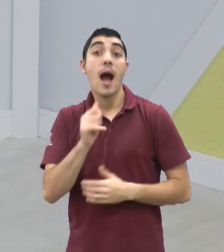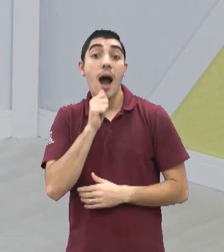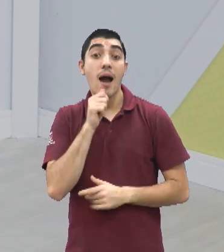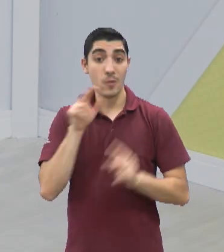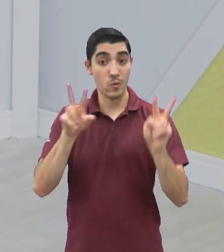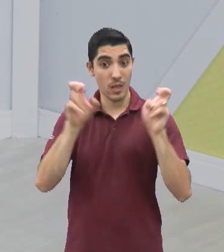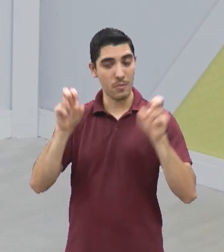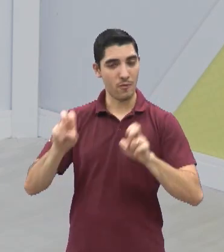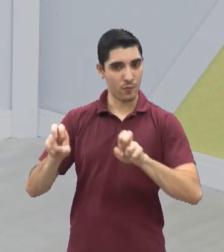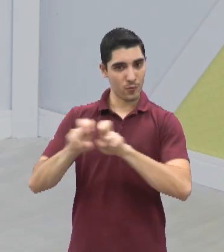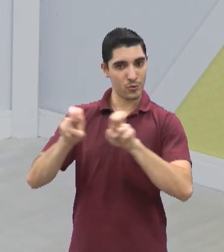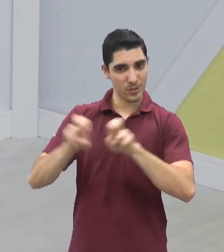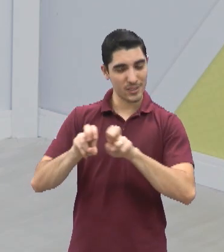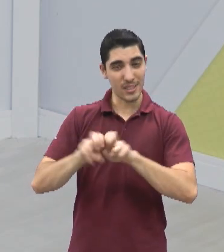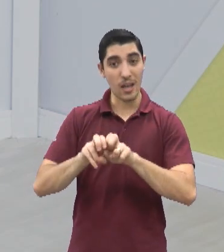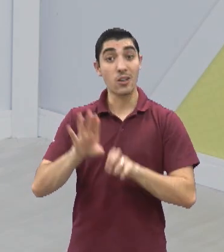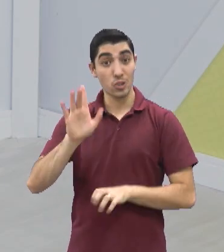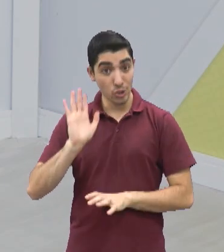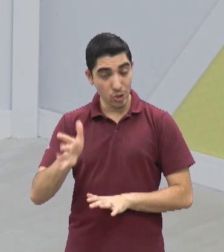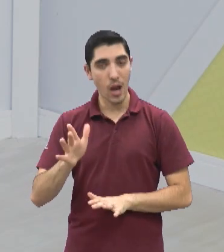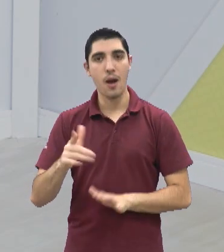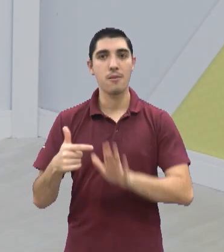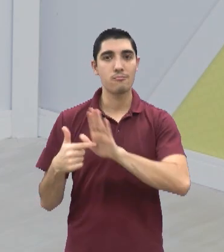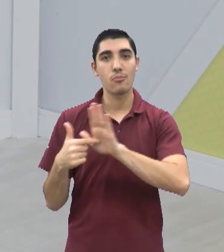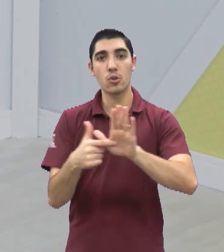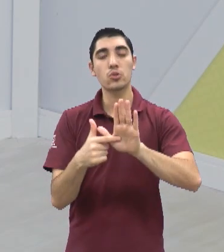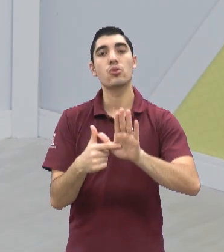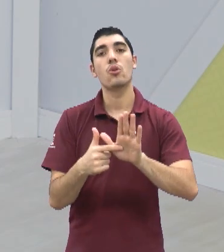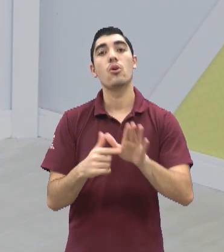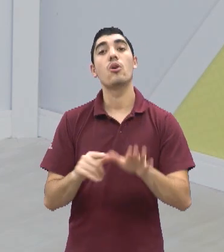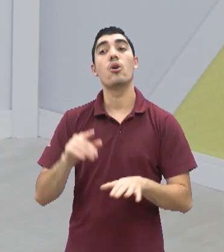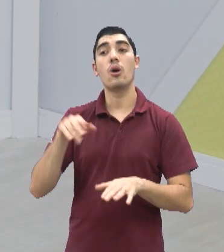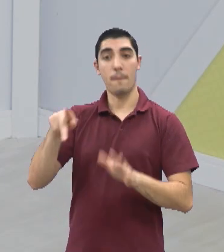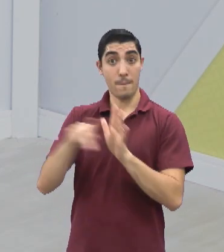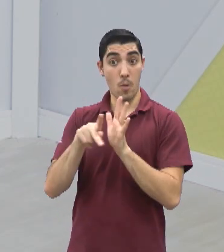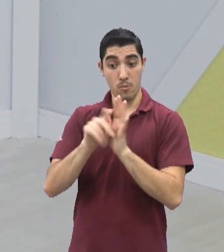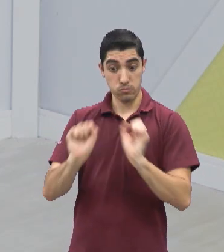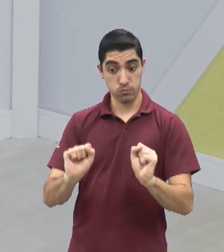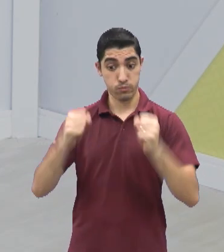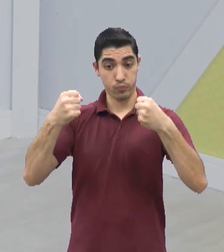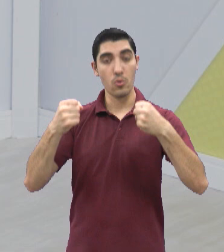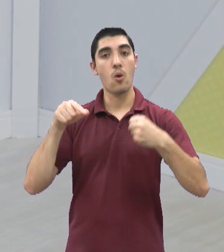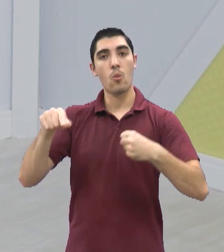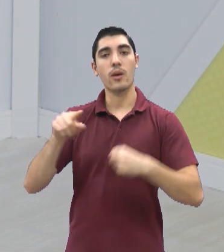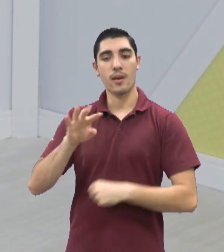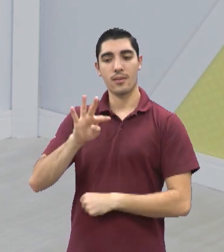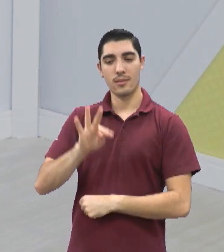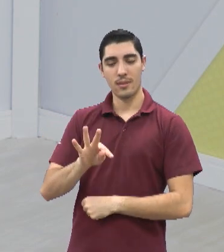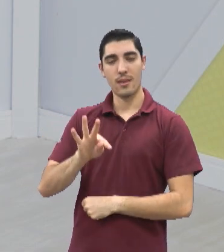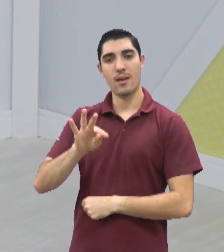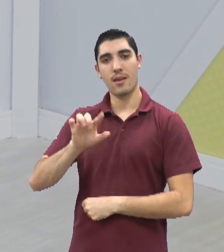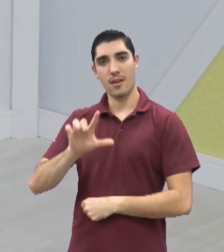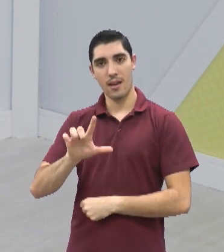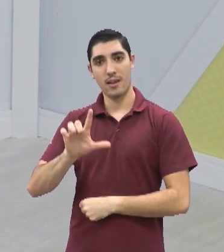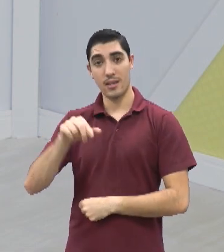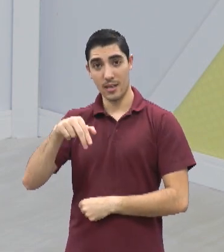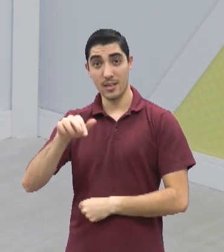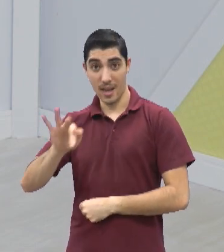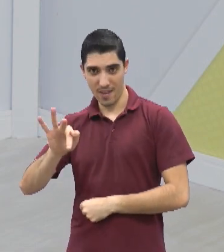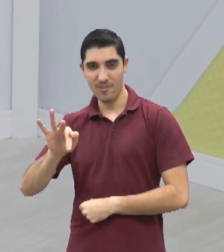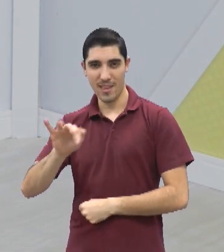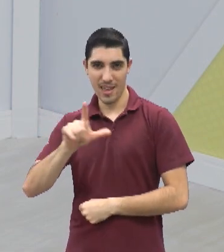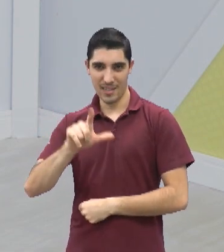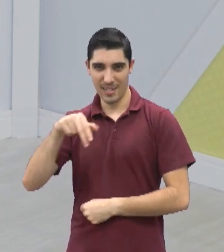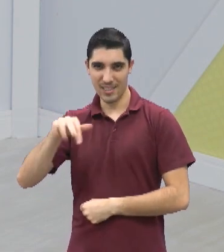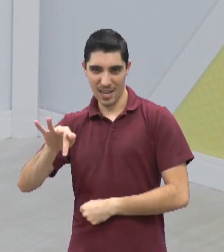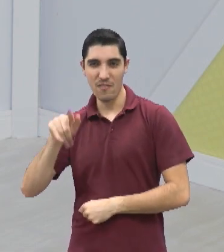Olha só, foram definidos os sorteios dos confrontos das oitavas de final da Talentos LNF. Foram feitos tanto os sorteios